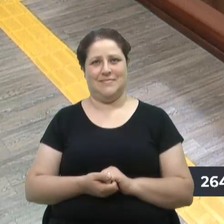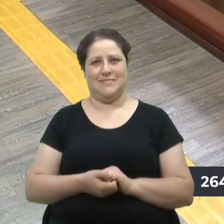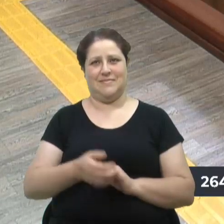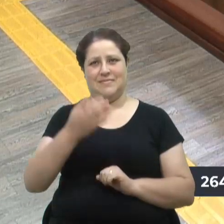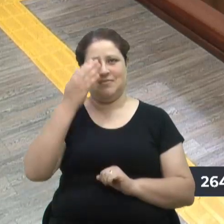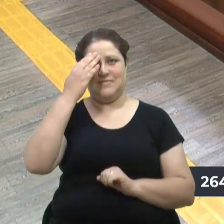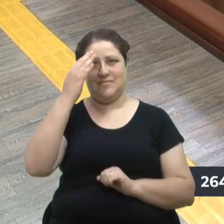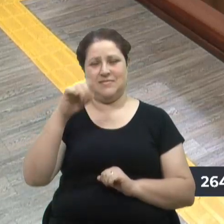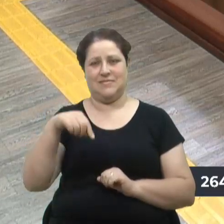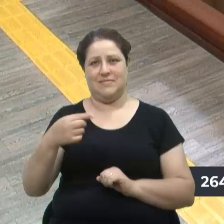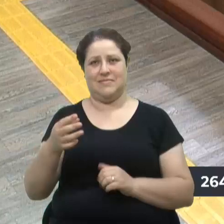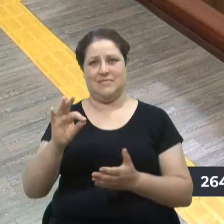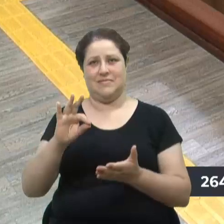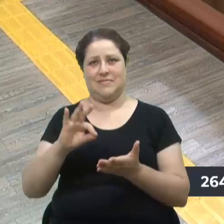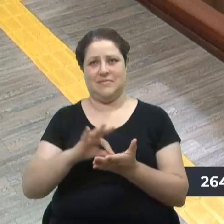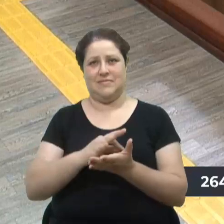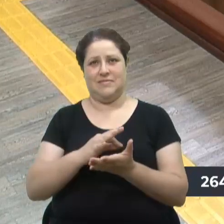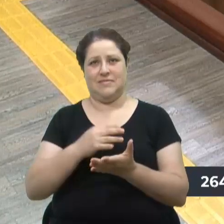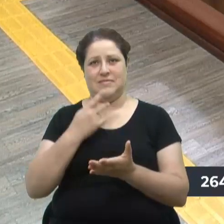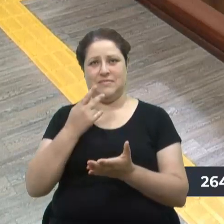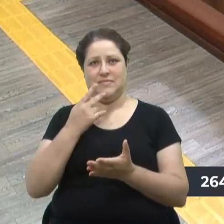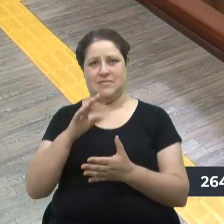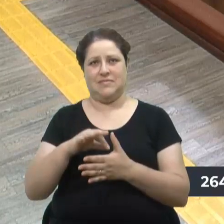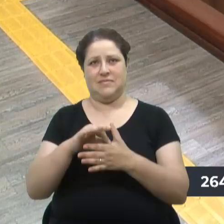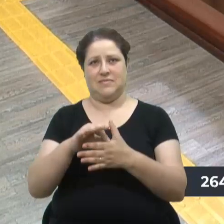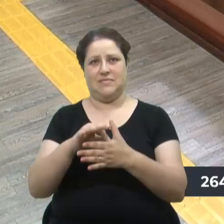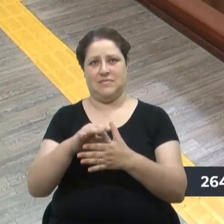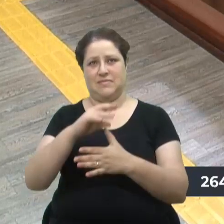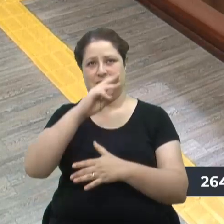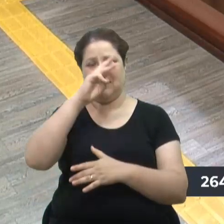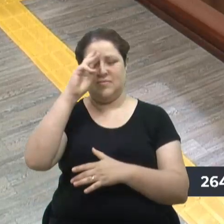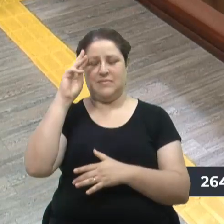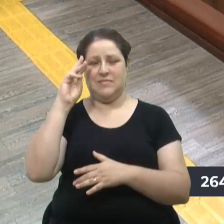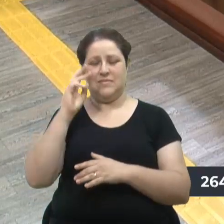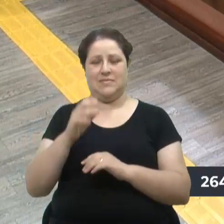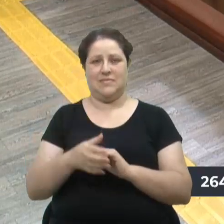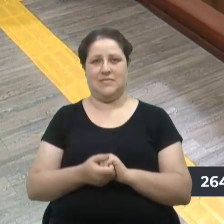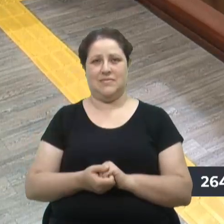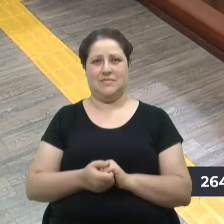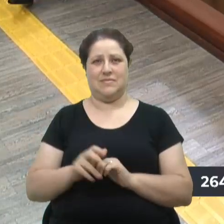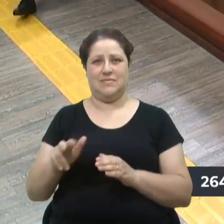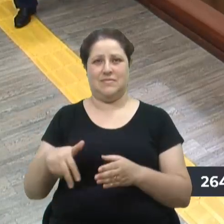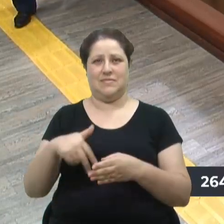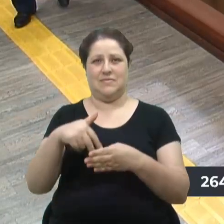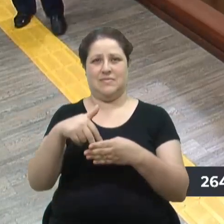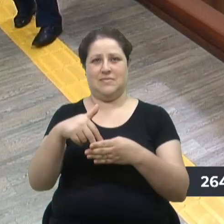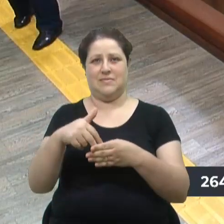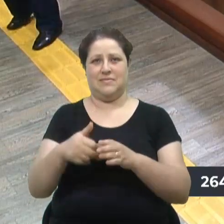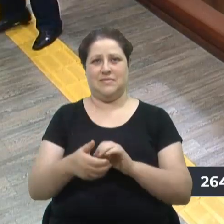Obrigado. Próximo, declaração de líder, Juliano, na tribuna.